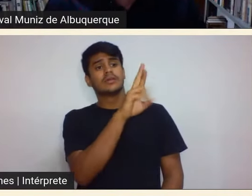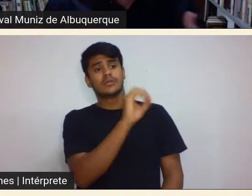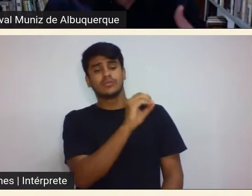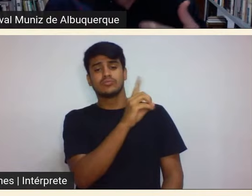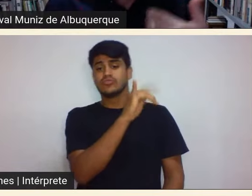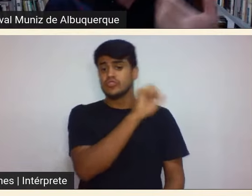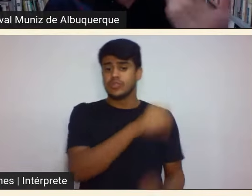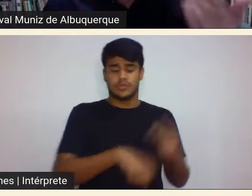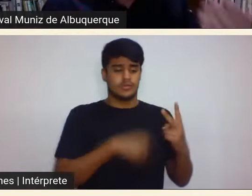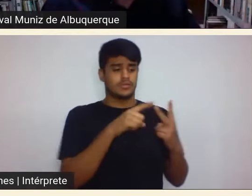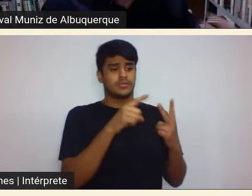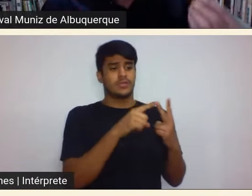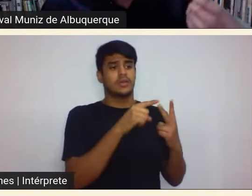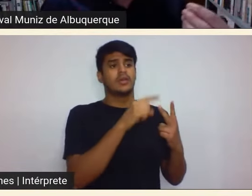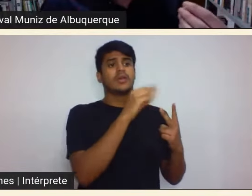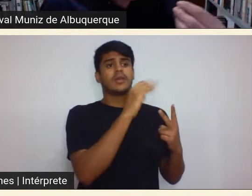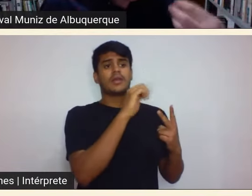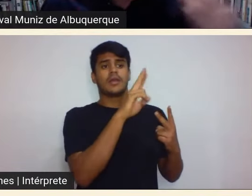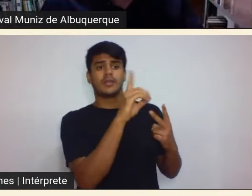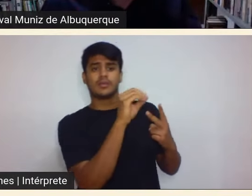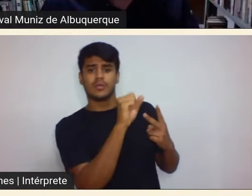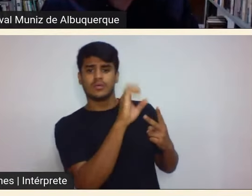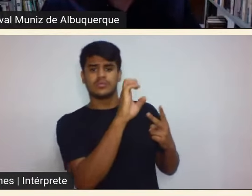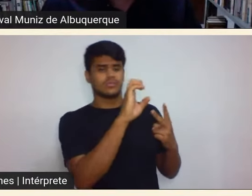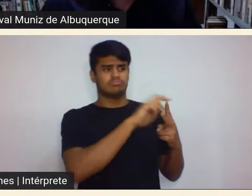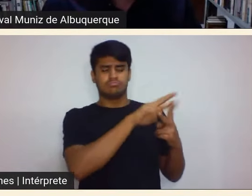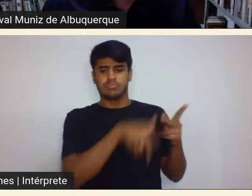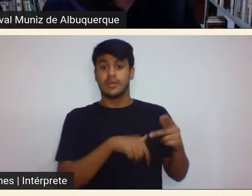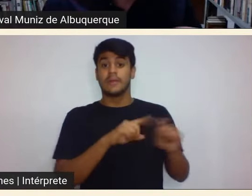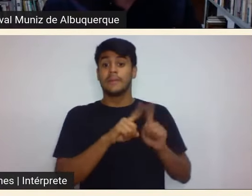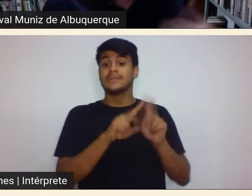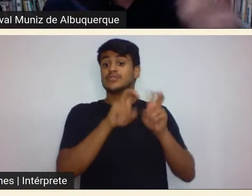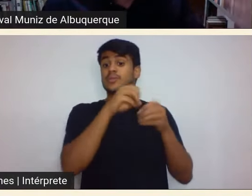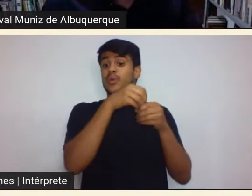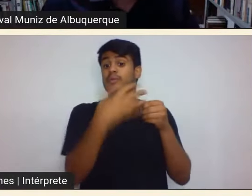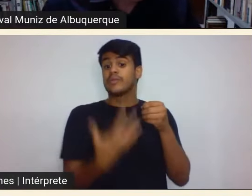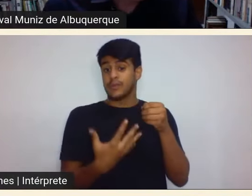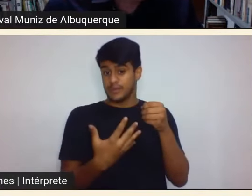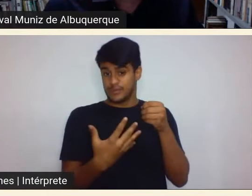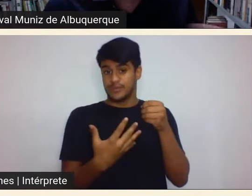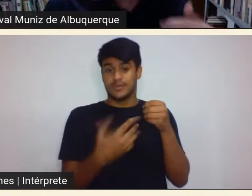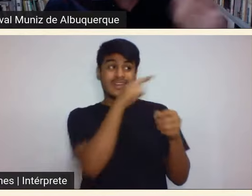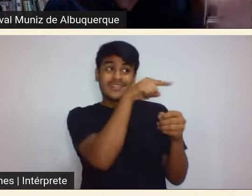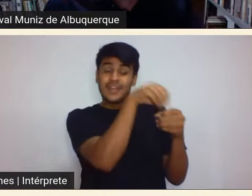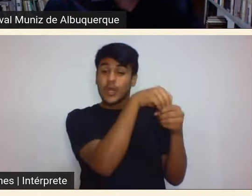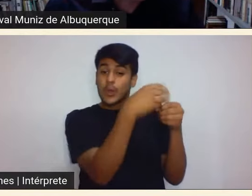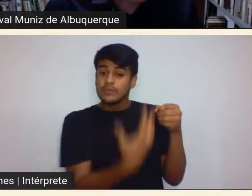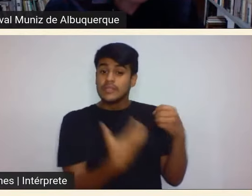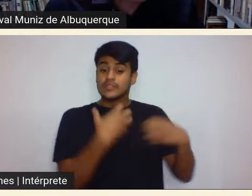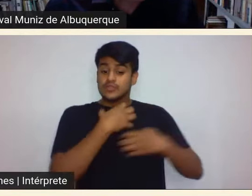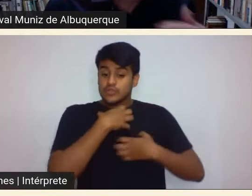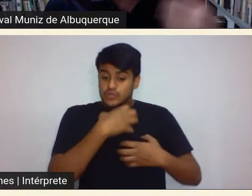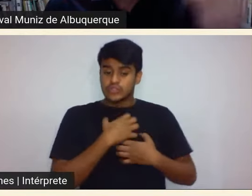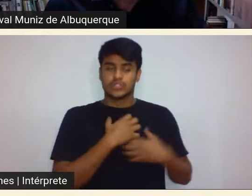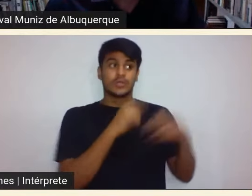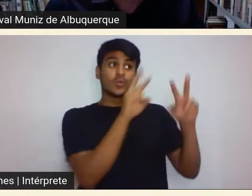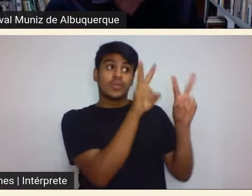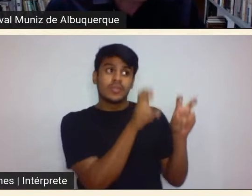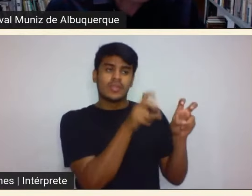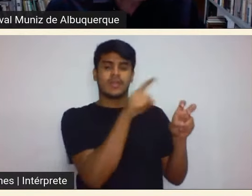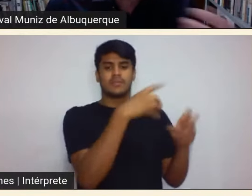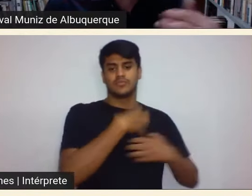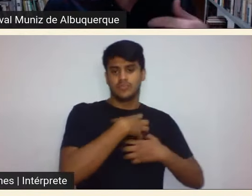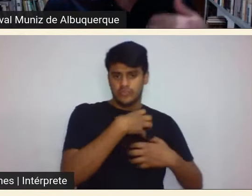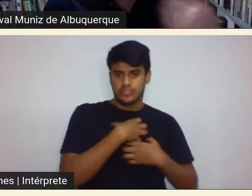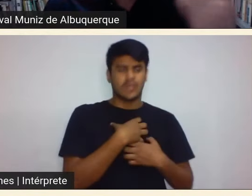Aires, né? Mas a questão é o conteúdo, né? O conteúdo dessa forma, o tema dessa forma, o que, que se